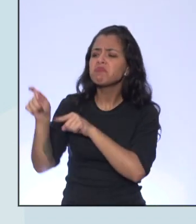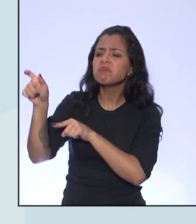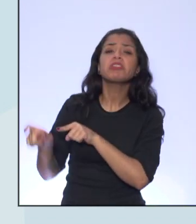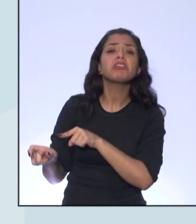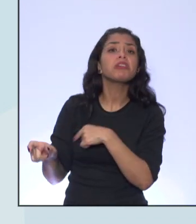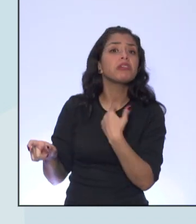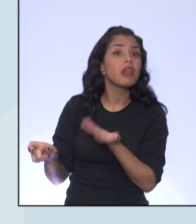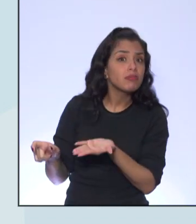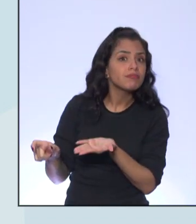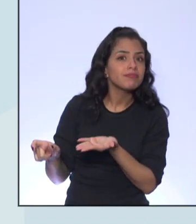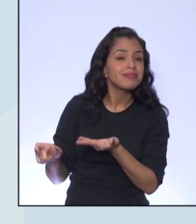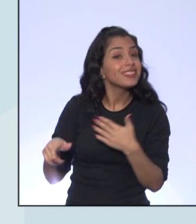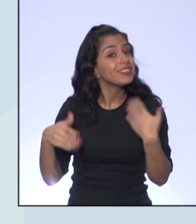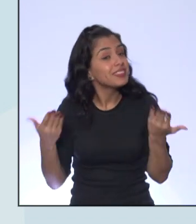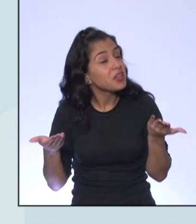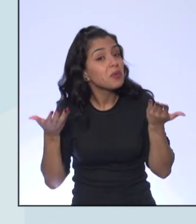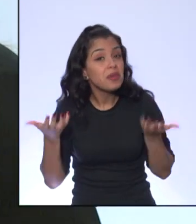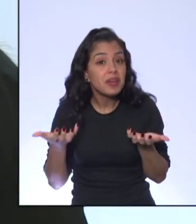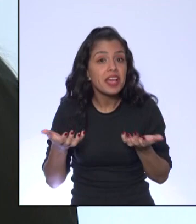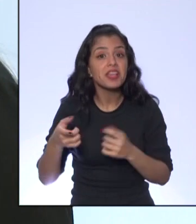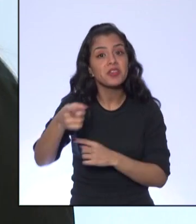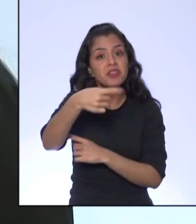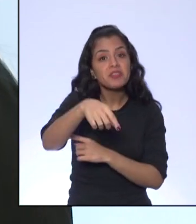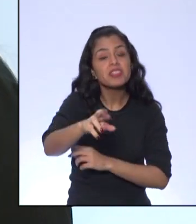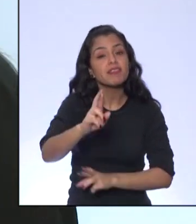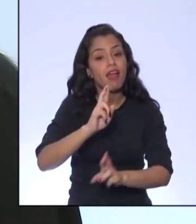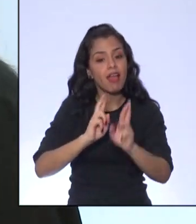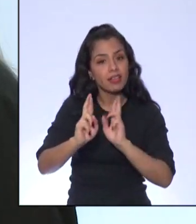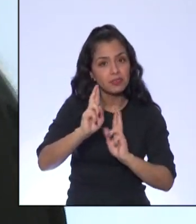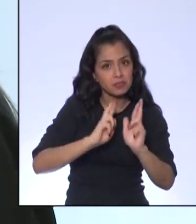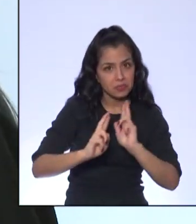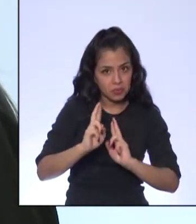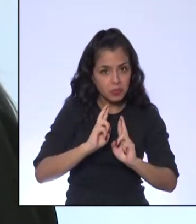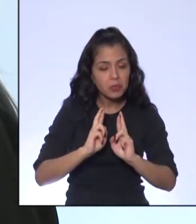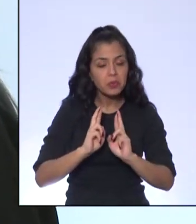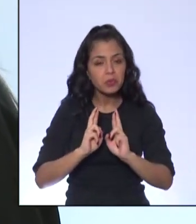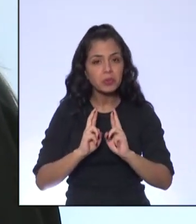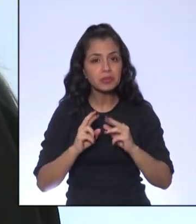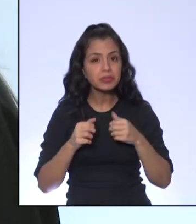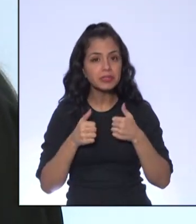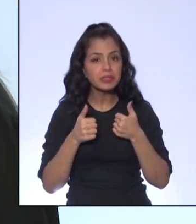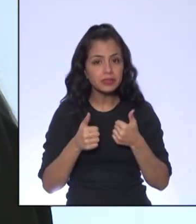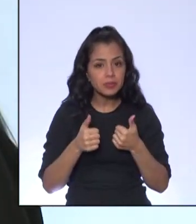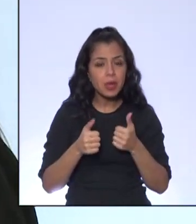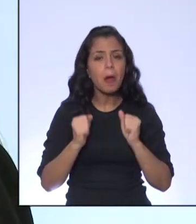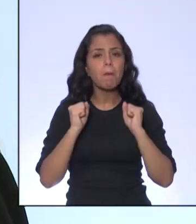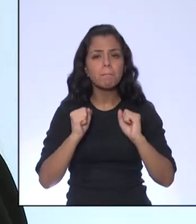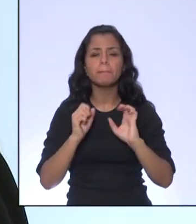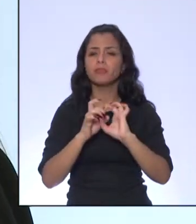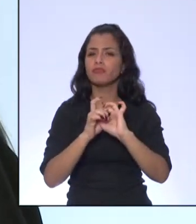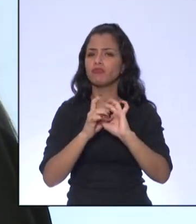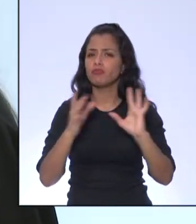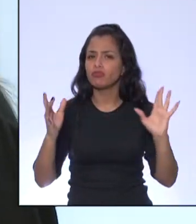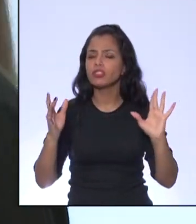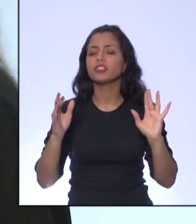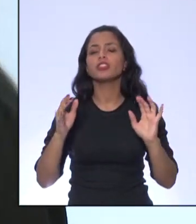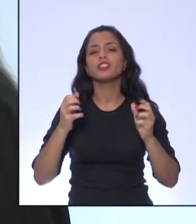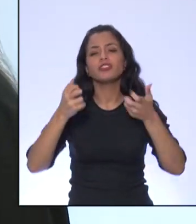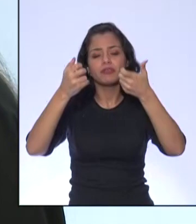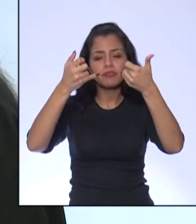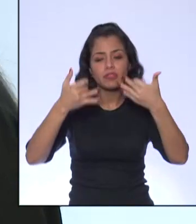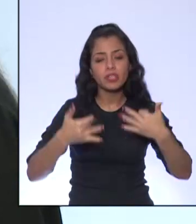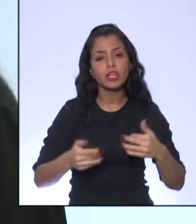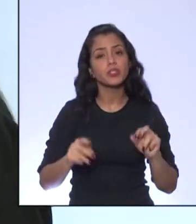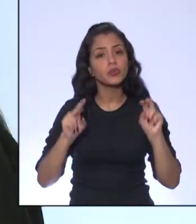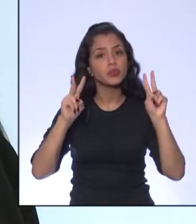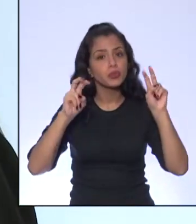E aí a gente gostaria que vocês mandassem umas respostas para nós. Podem falar um pouquinho dos sonhos de